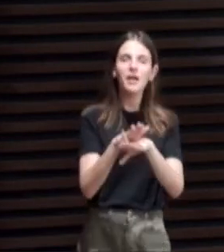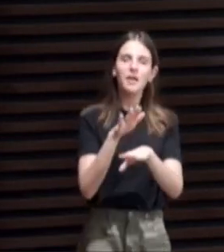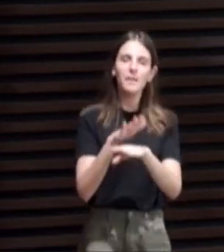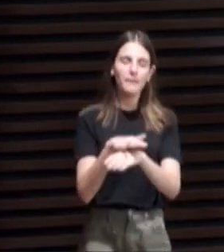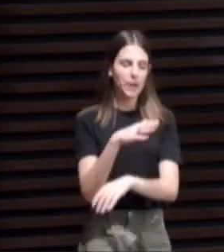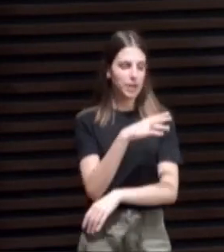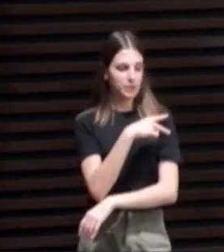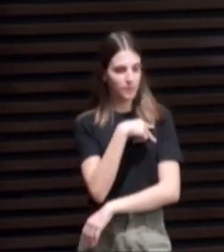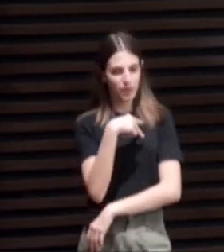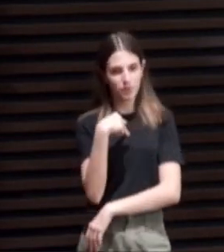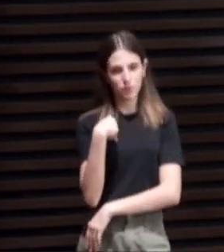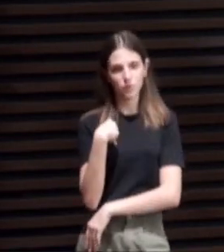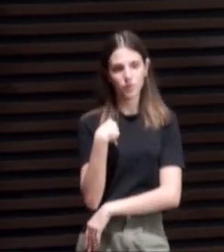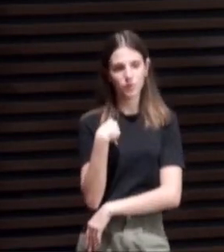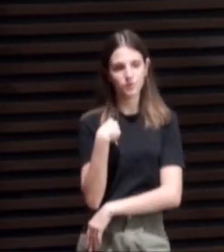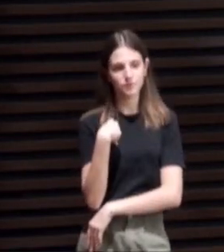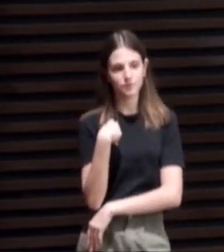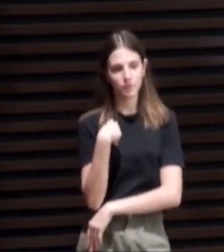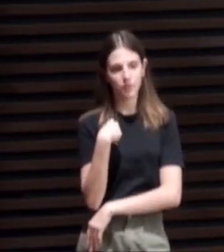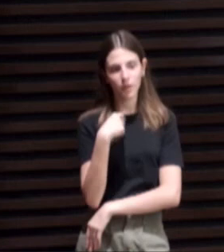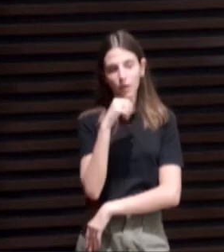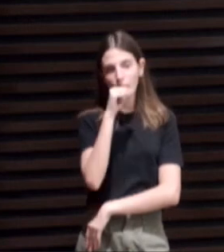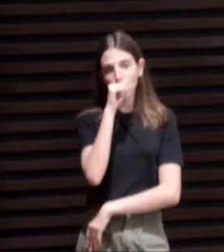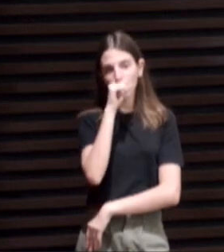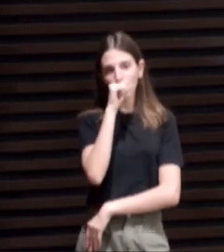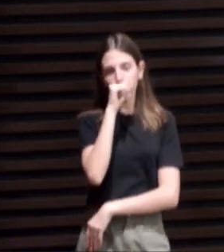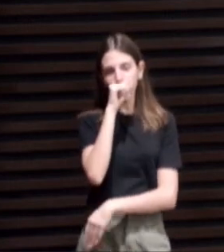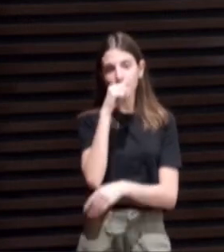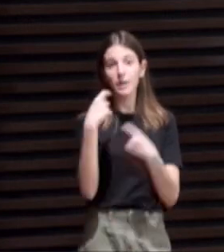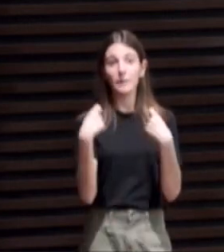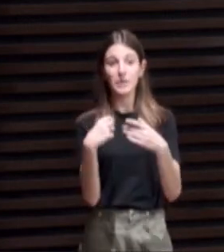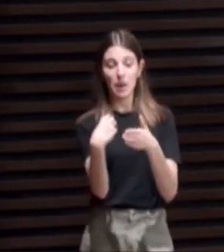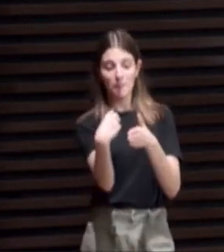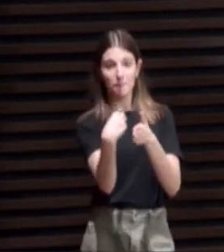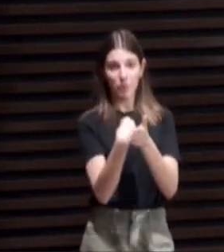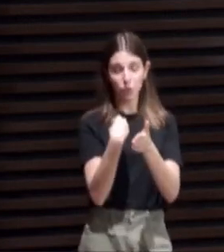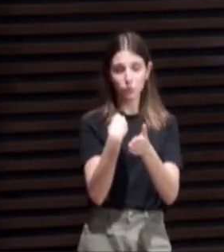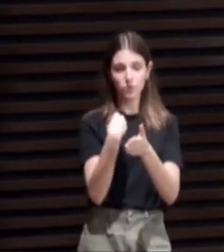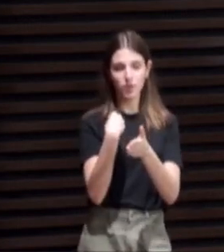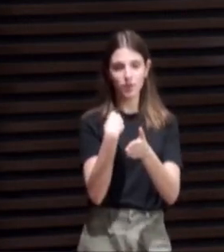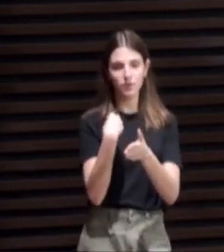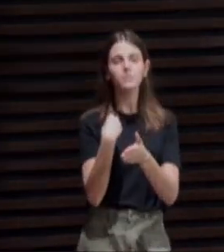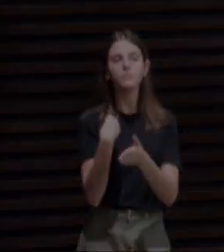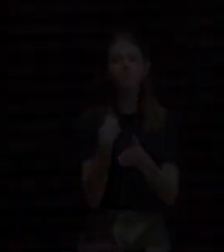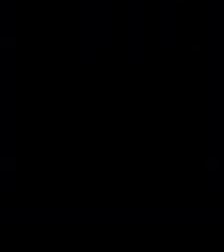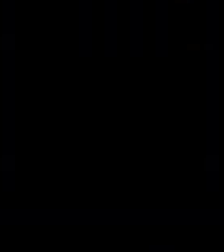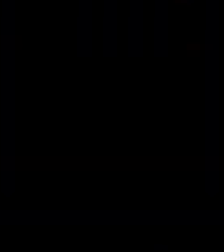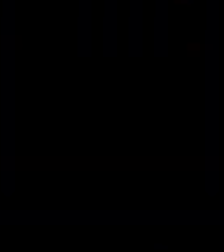Jesus. O que você tem que se perguntar é o que o seu pastor mais deseja nessa vida.